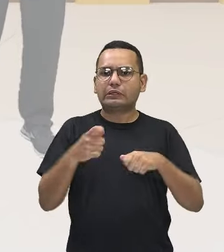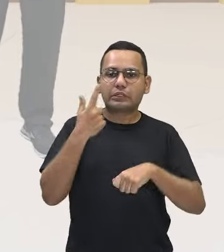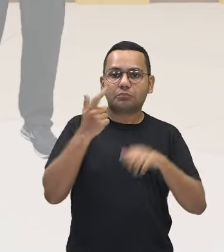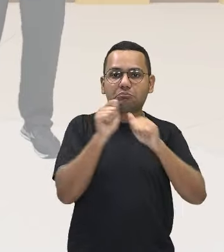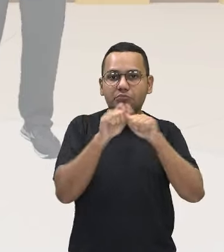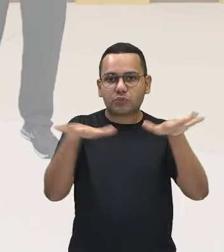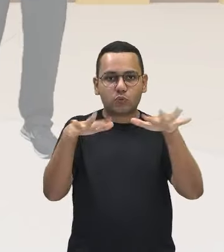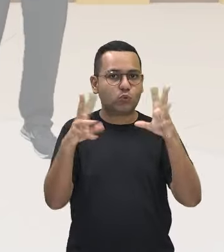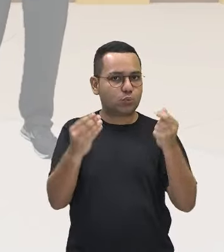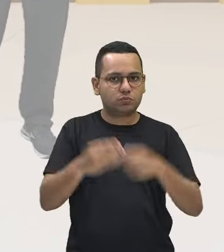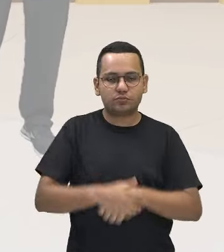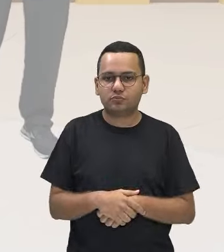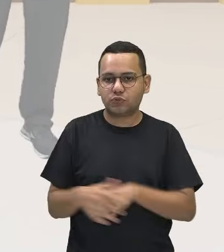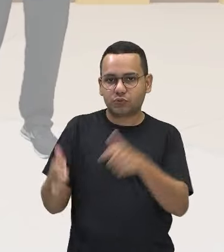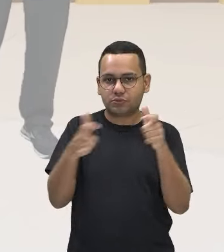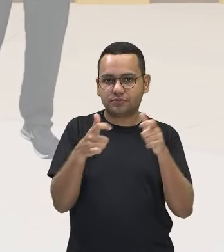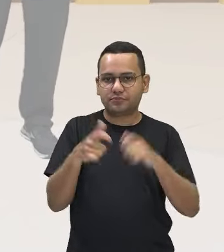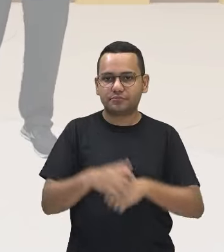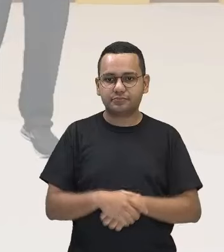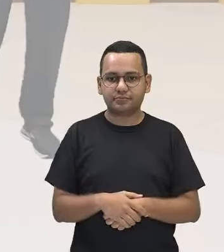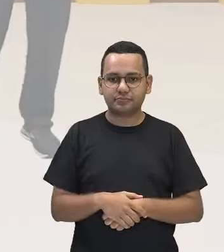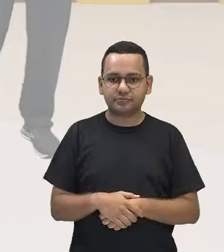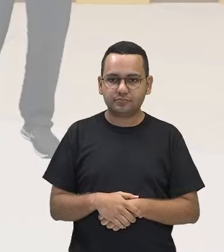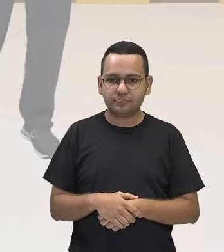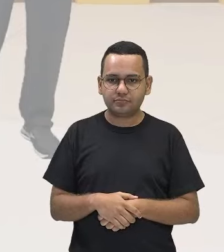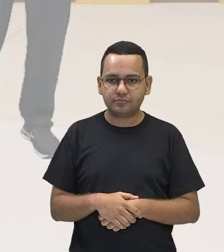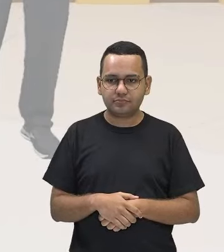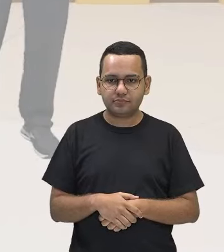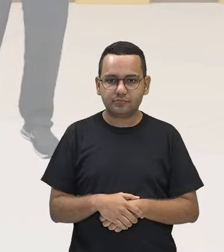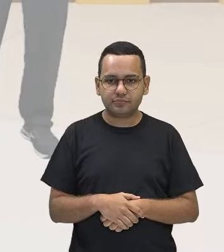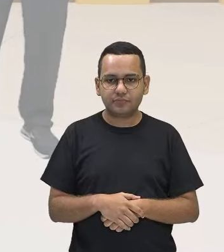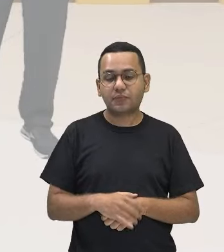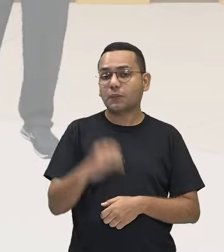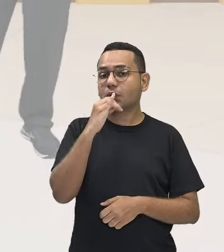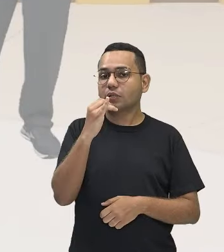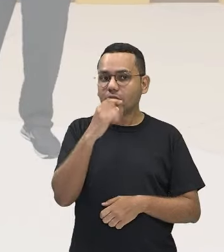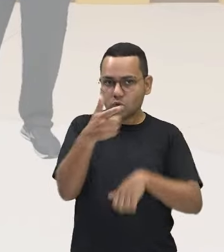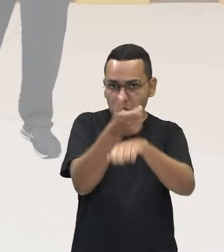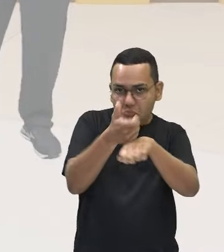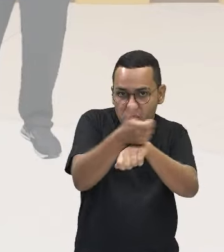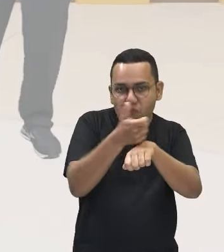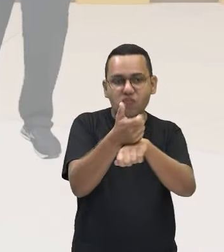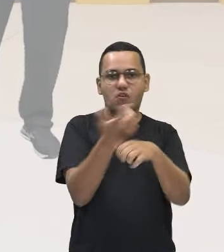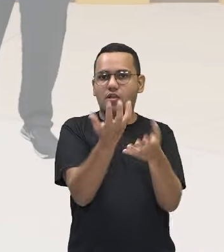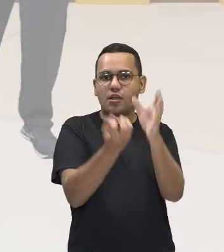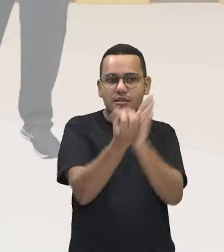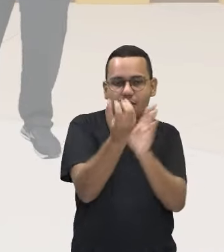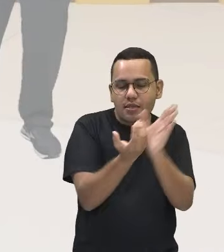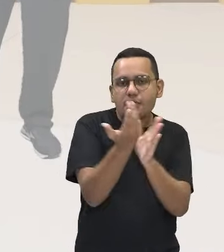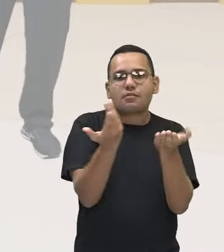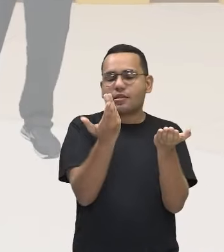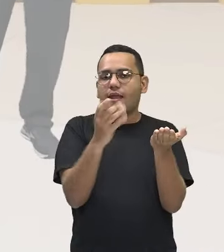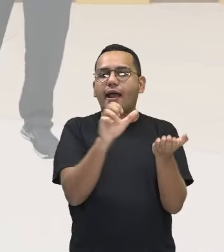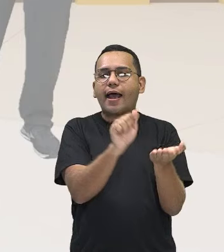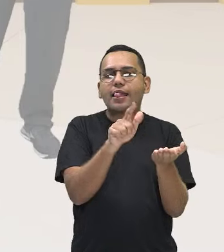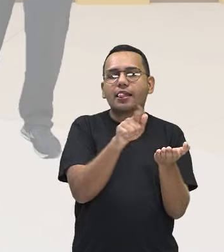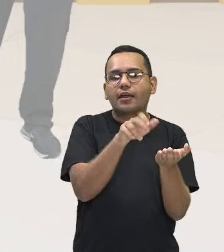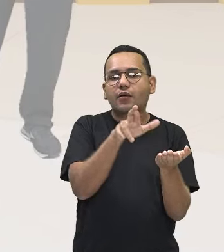Você pode ver que muitos foram para onde? São Paulo, Rio de Janeiro. Exatamente. Sabe por quê? Por